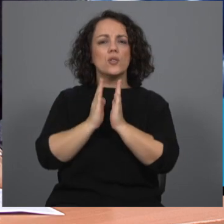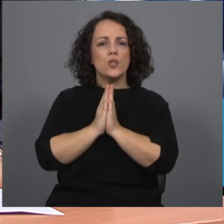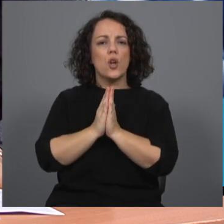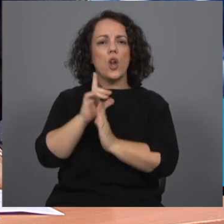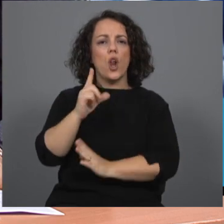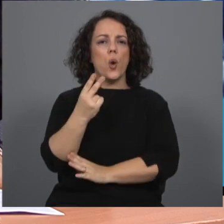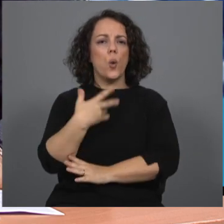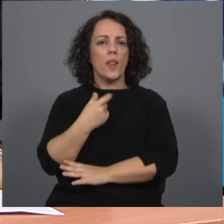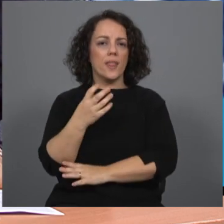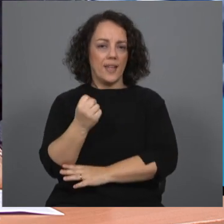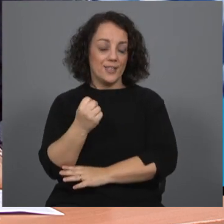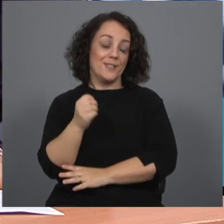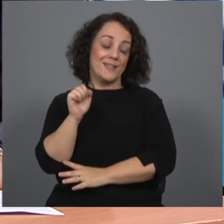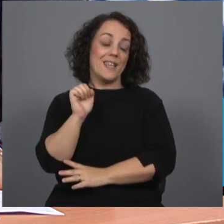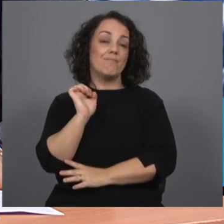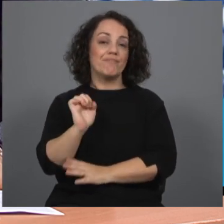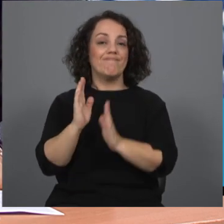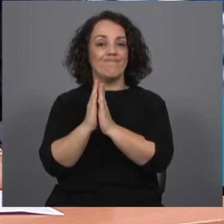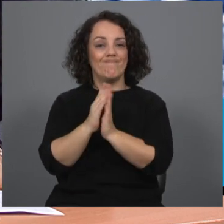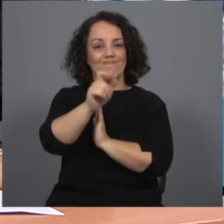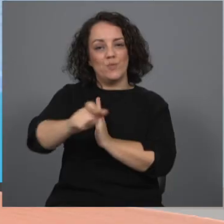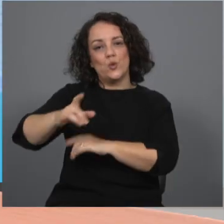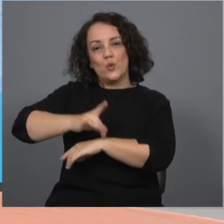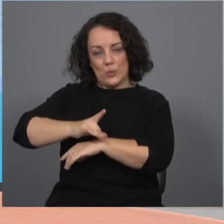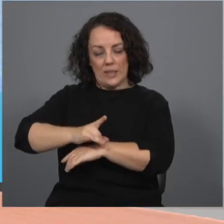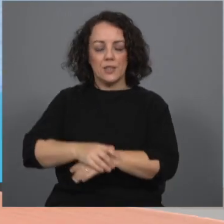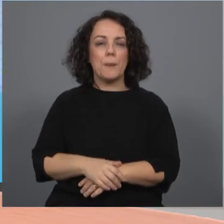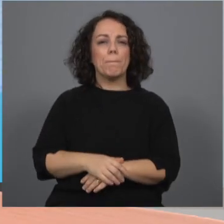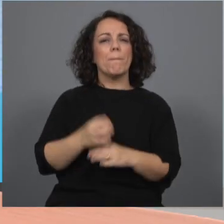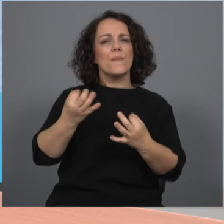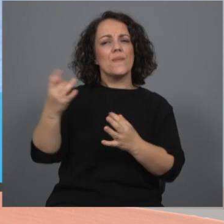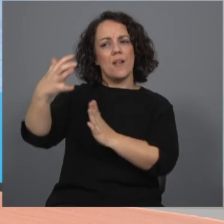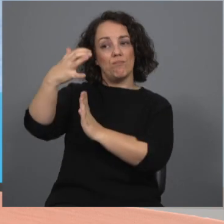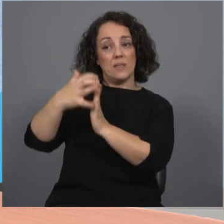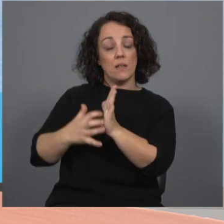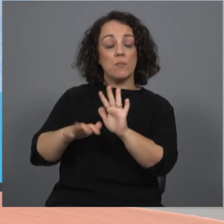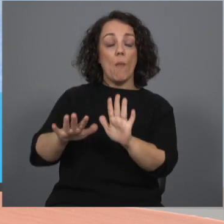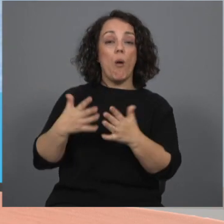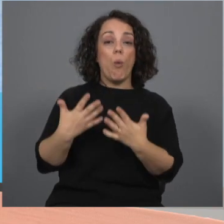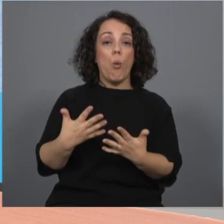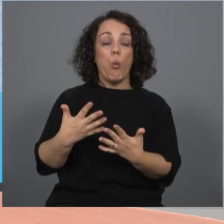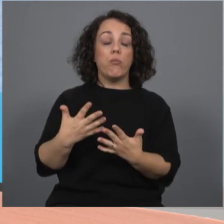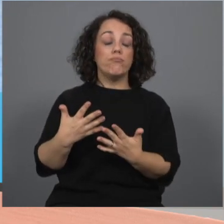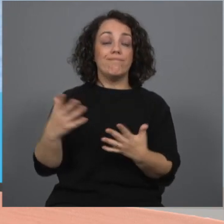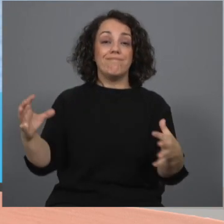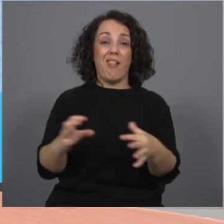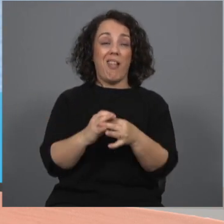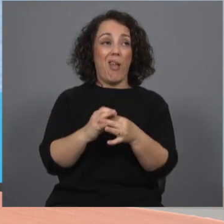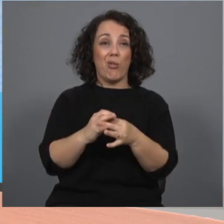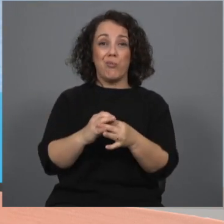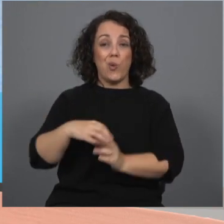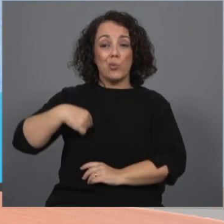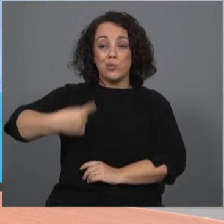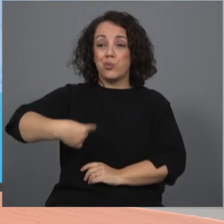referência é clara aos doentes. Mas é uma mensagem que, pelas nossas circunstâncias, é de todos os dias. É verdade. E